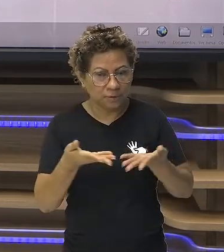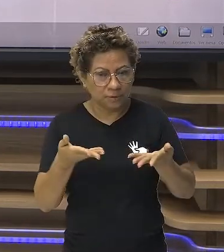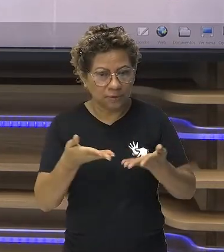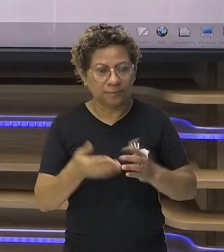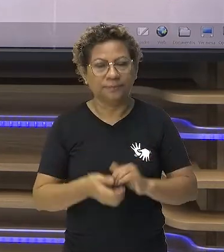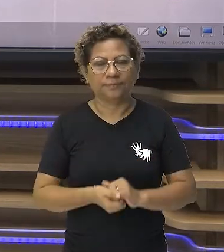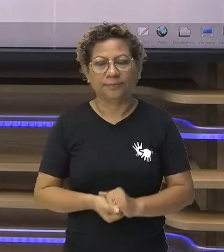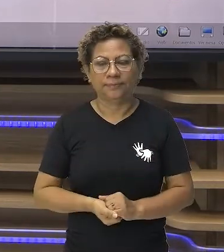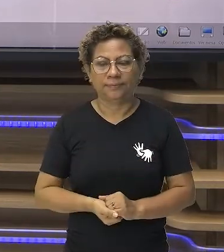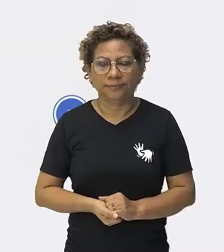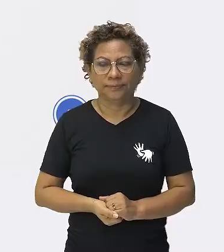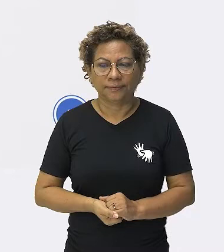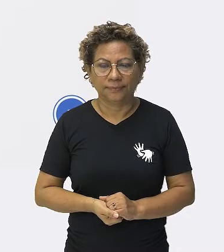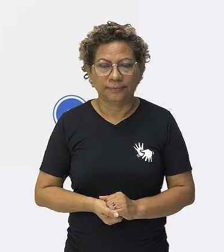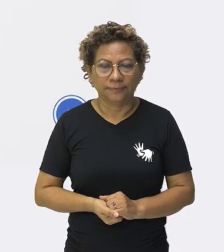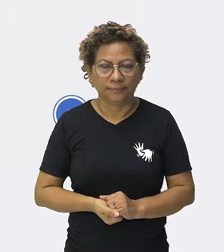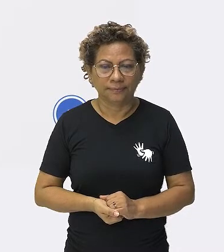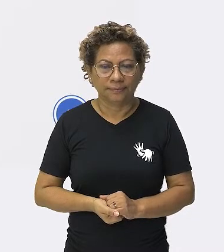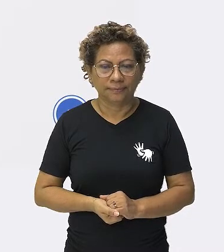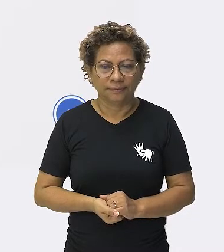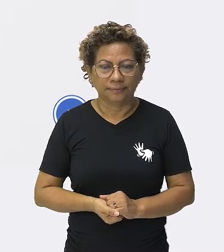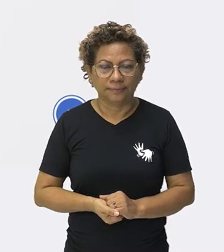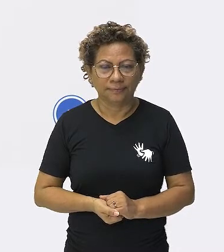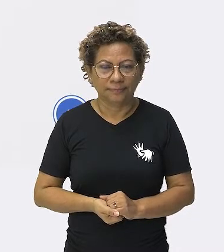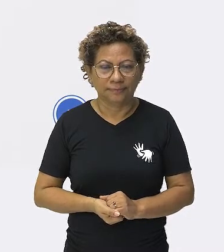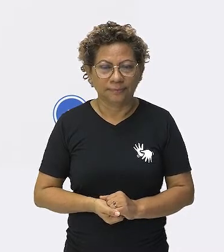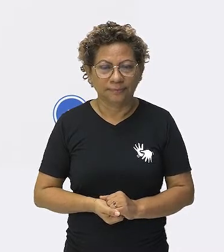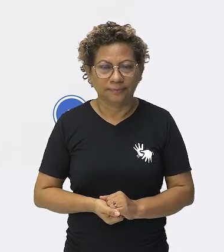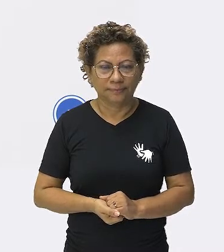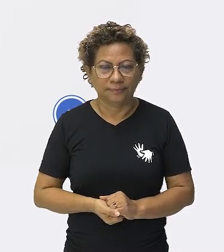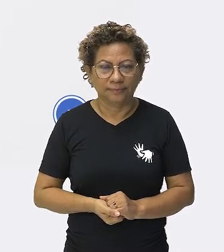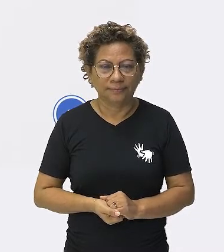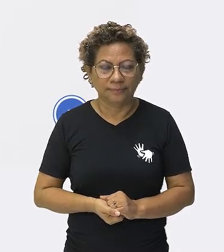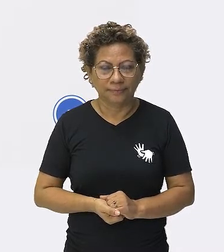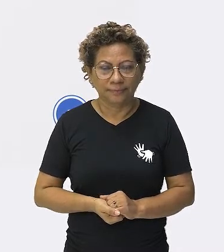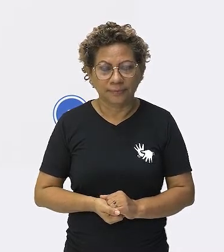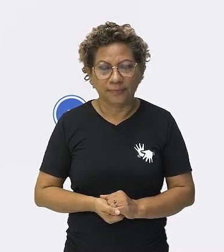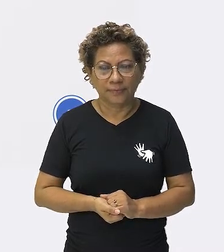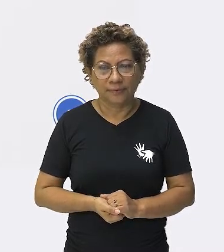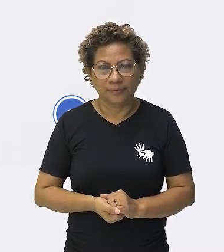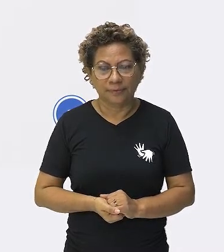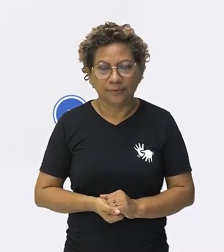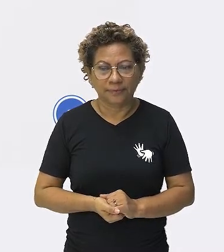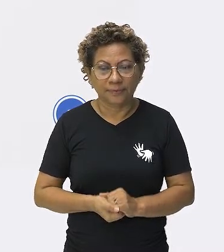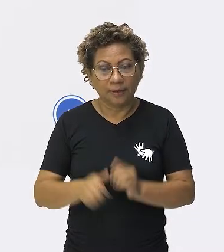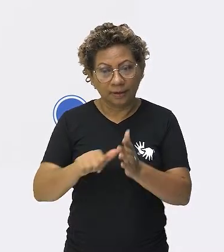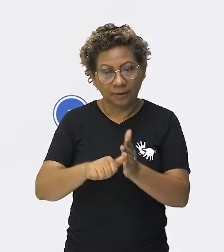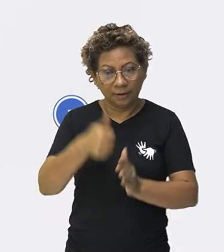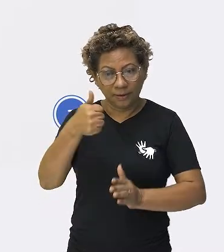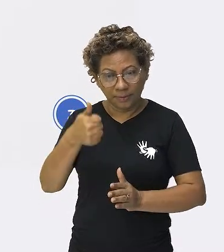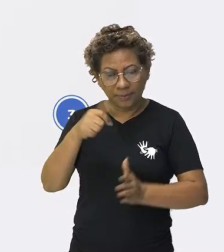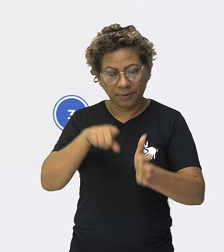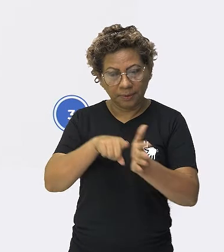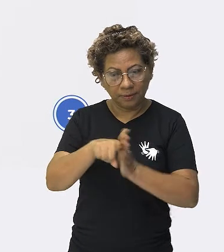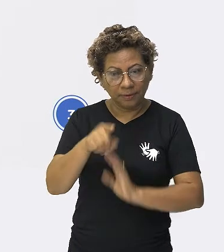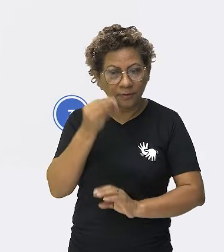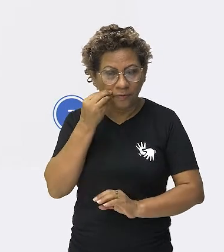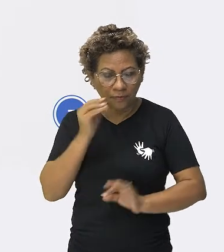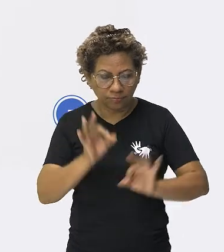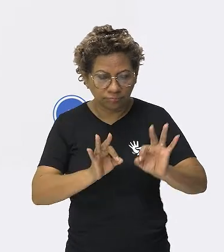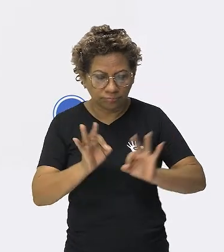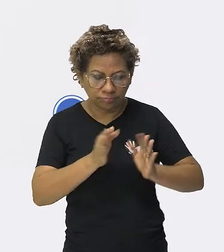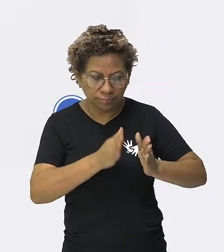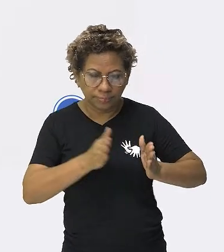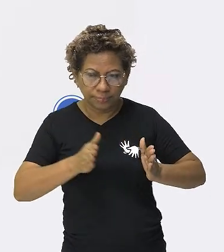como foi que ficou a questão A. Questão A não. A primeira questão que vocês marcaram a alternativa A. Então, o zero